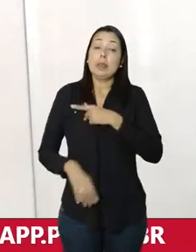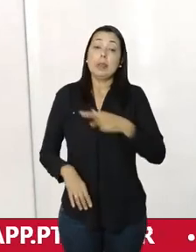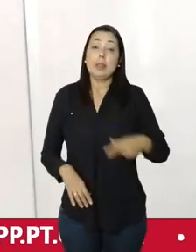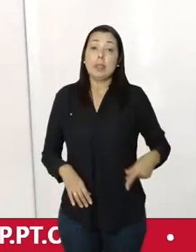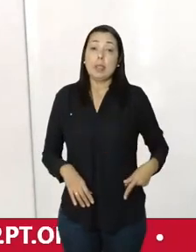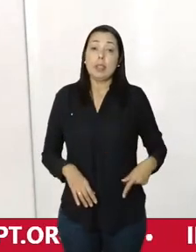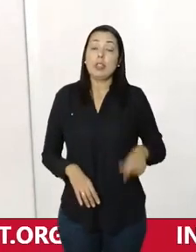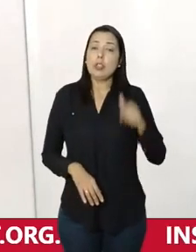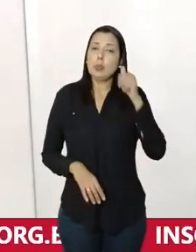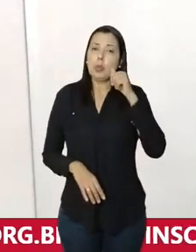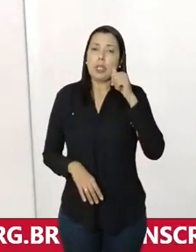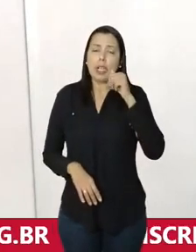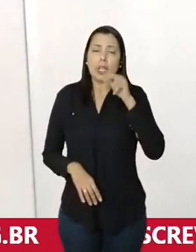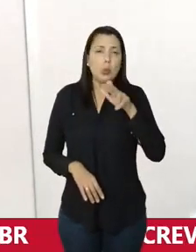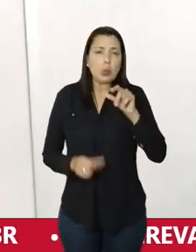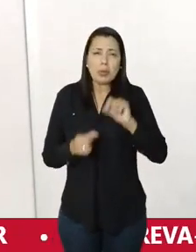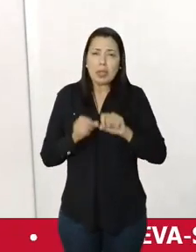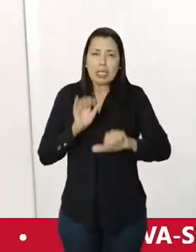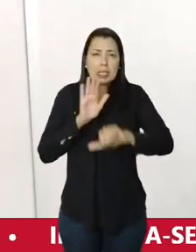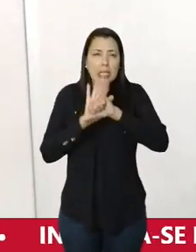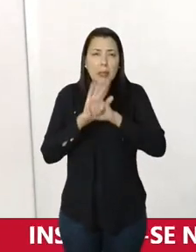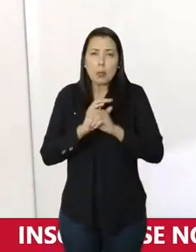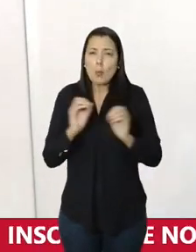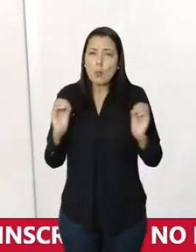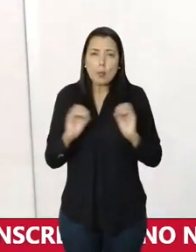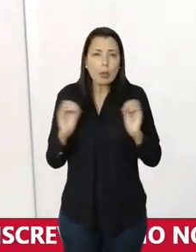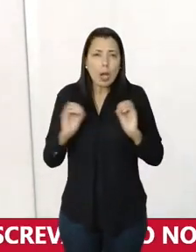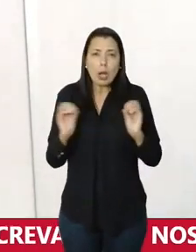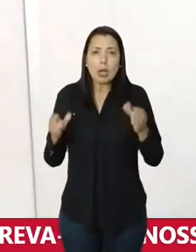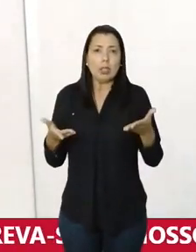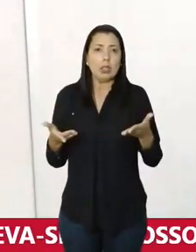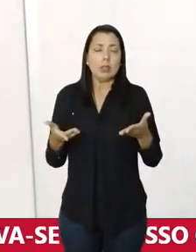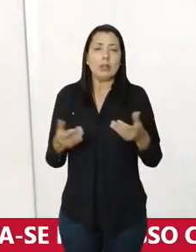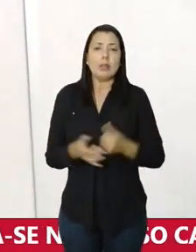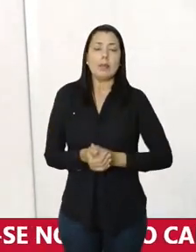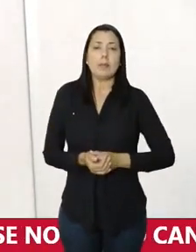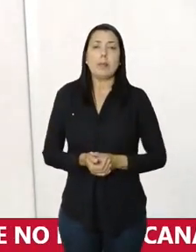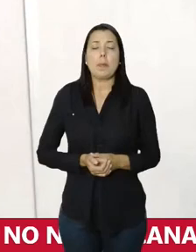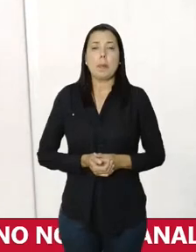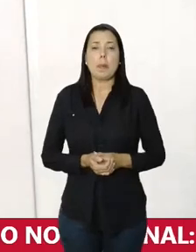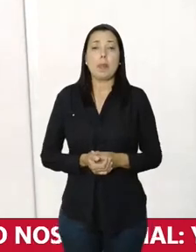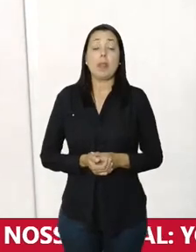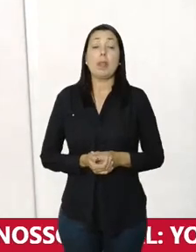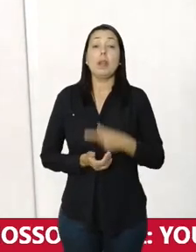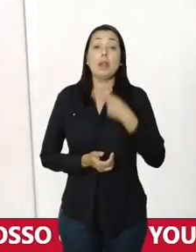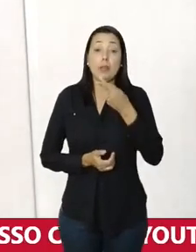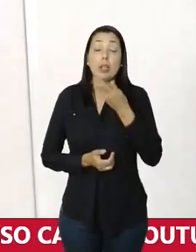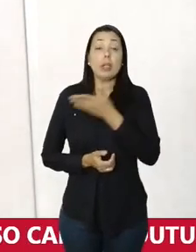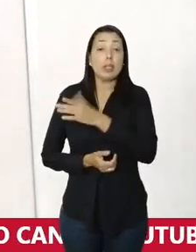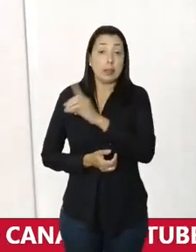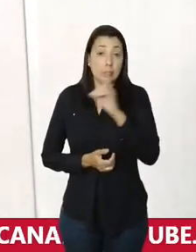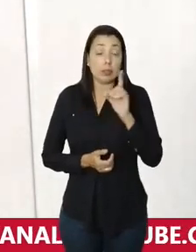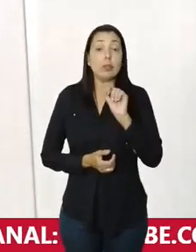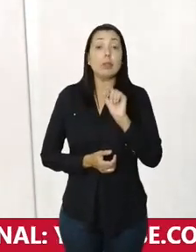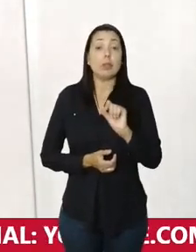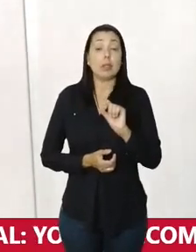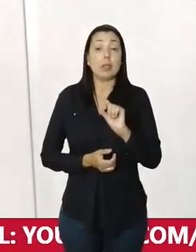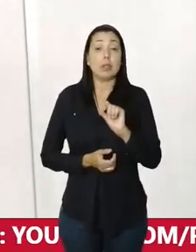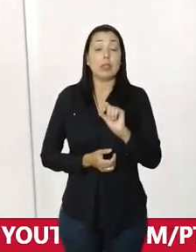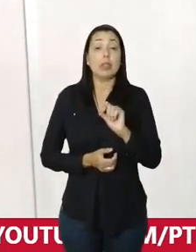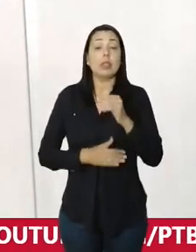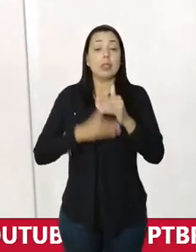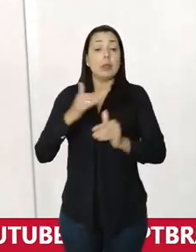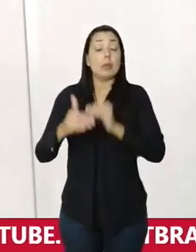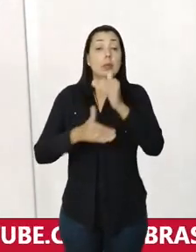que não cometeu nenhum crime de responsabilidade. Eu dizia naquele dia que